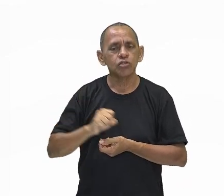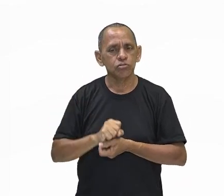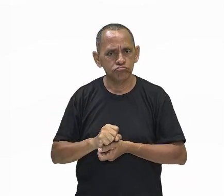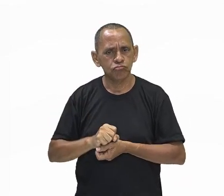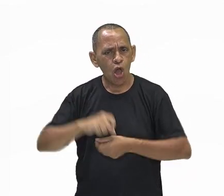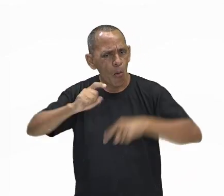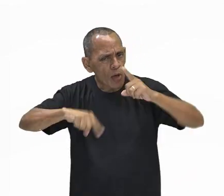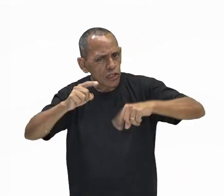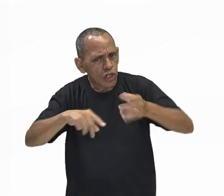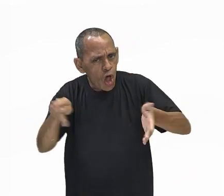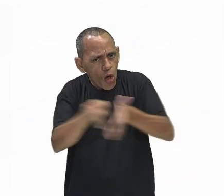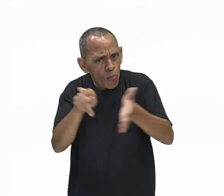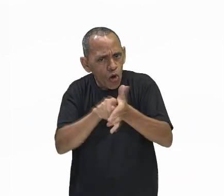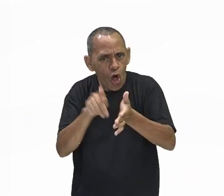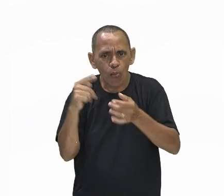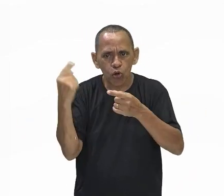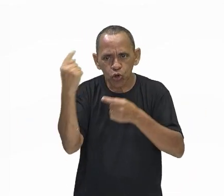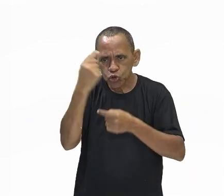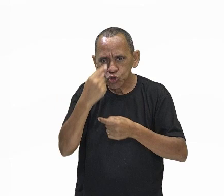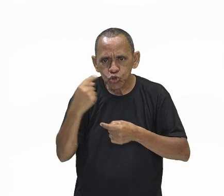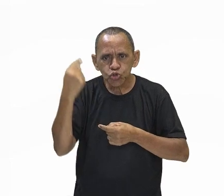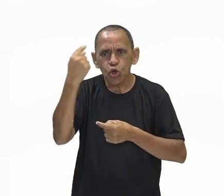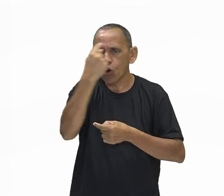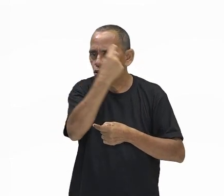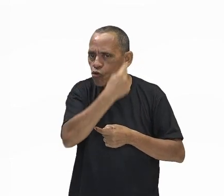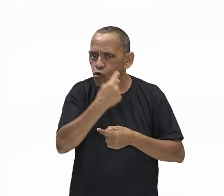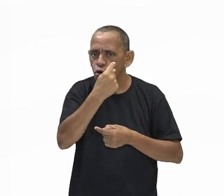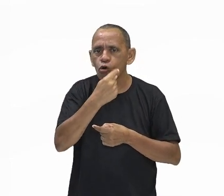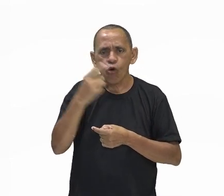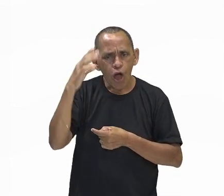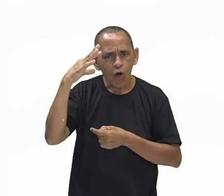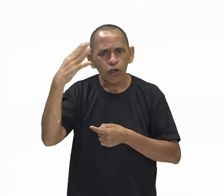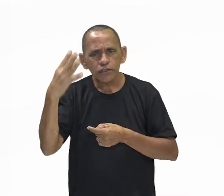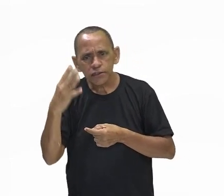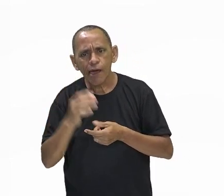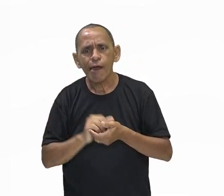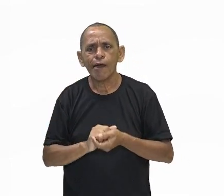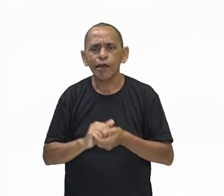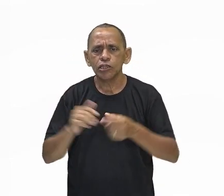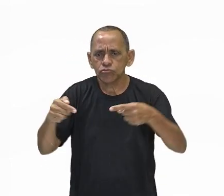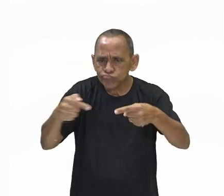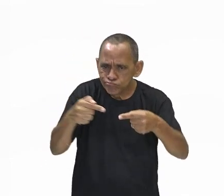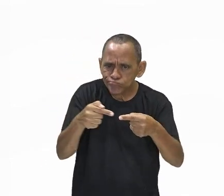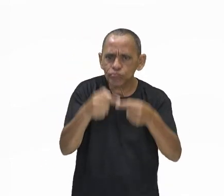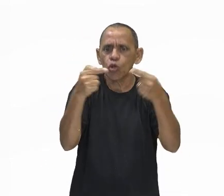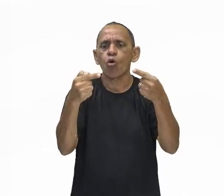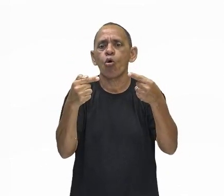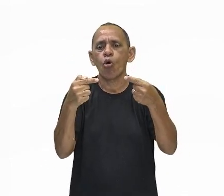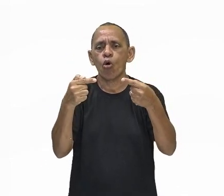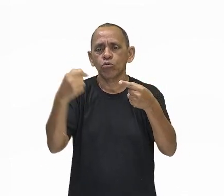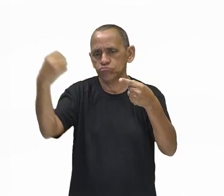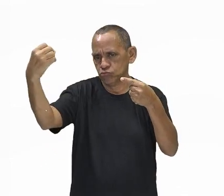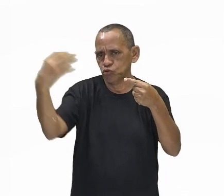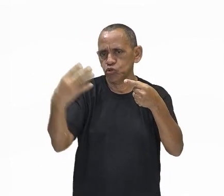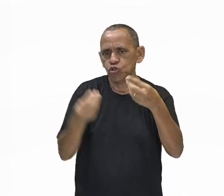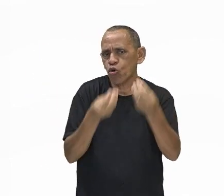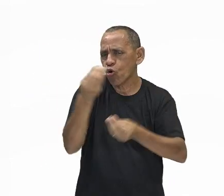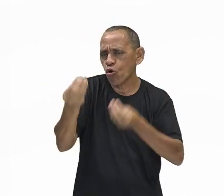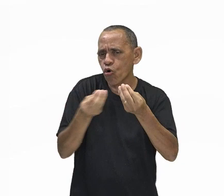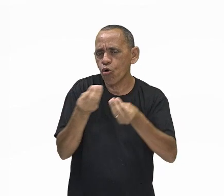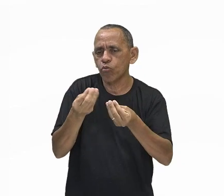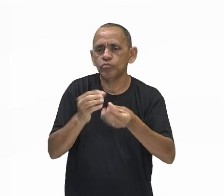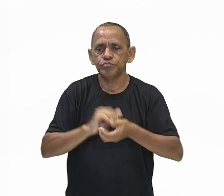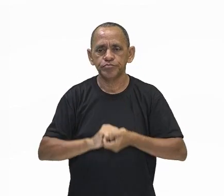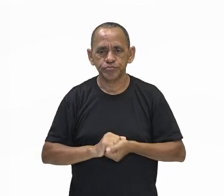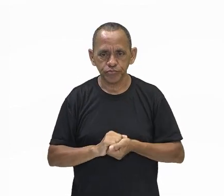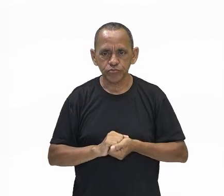que funcionam por refração da luz. Então, veja só, para identificar ali, para saber como uma lente funciona, a gente já sabe,